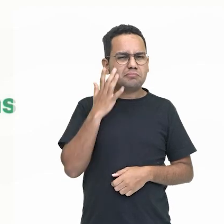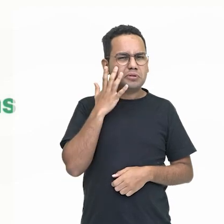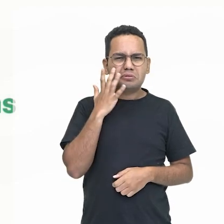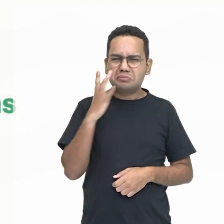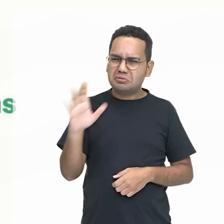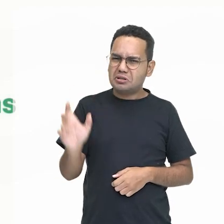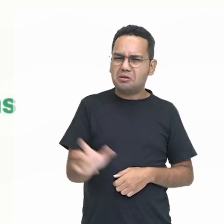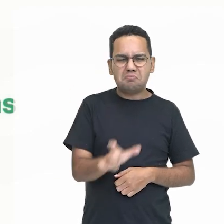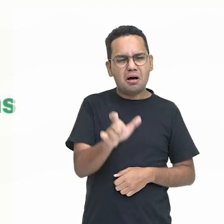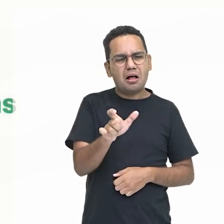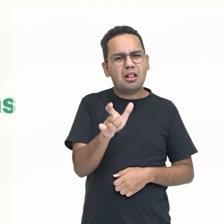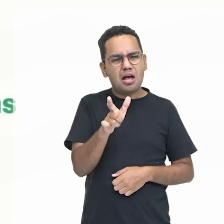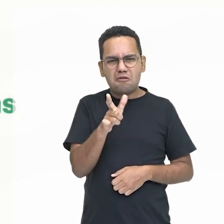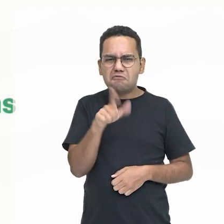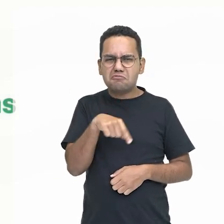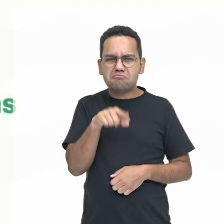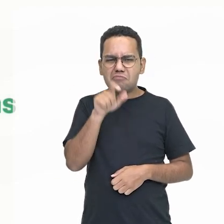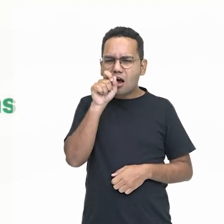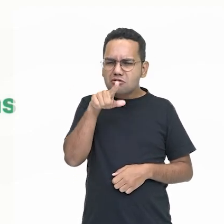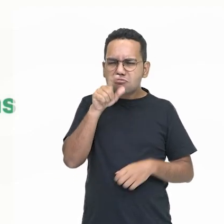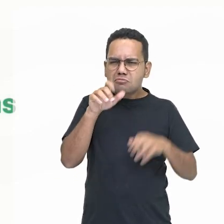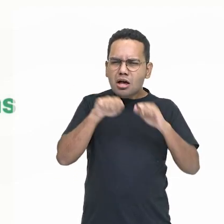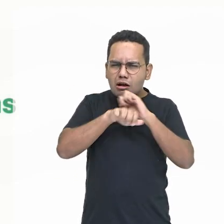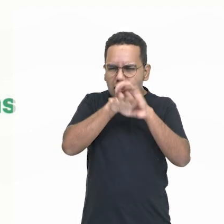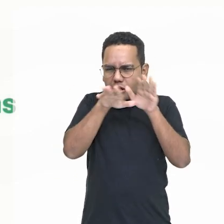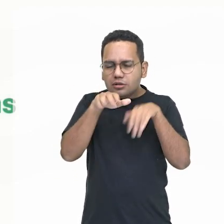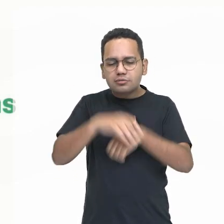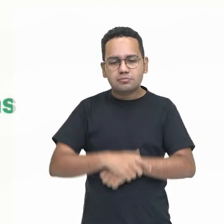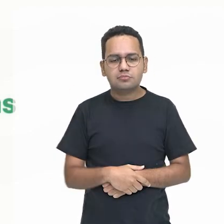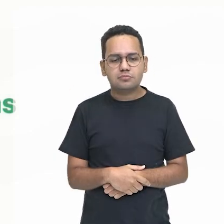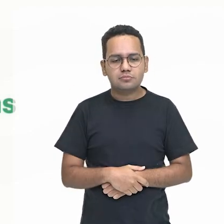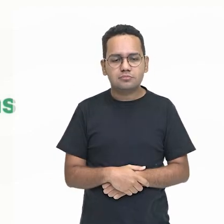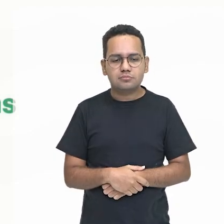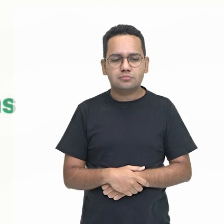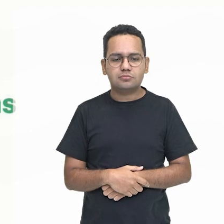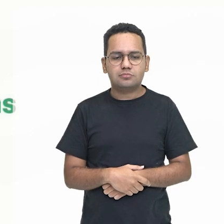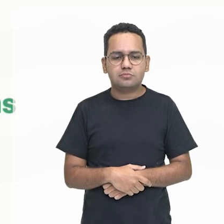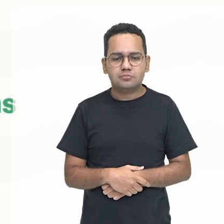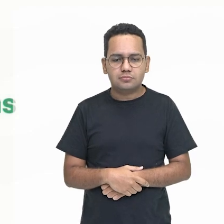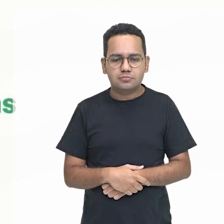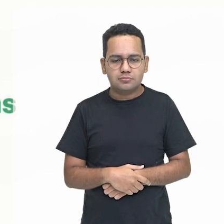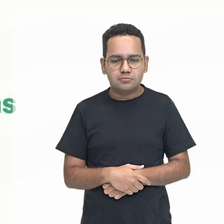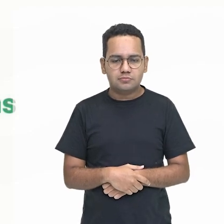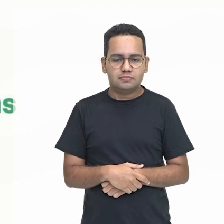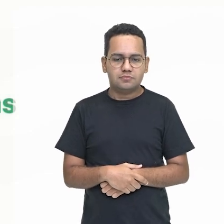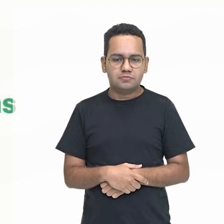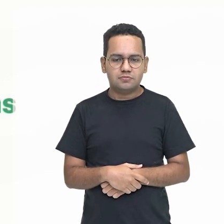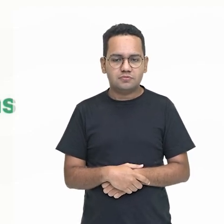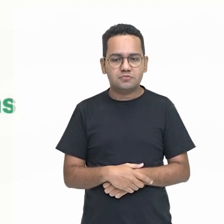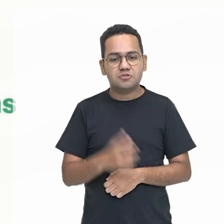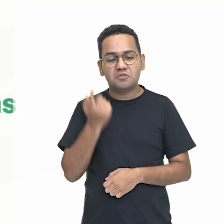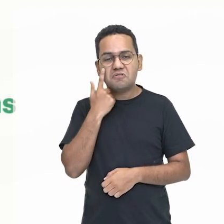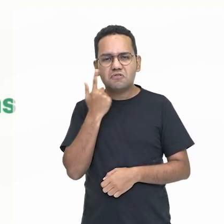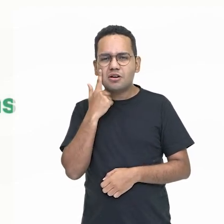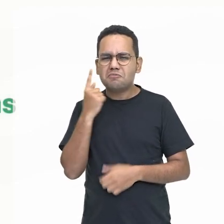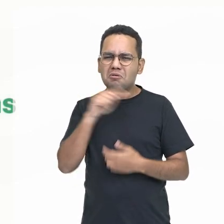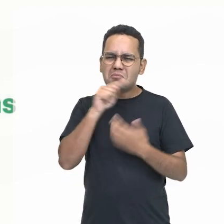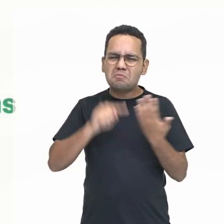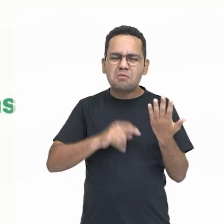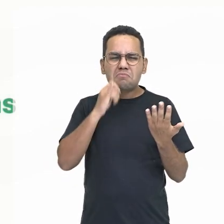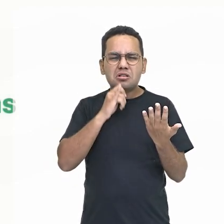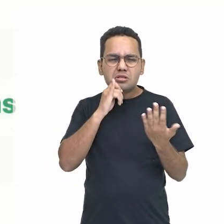gerador. Mas na prática a gente chama também de geradores, por exemplo, as